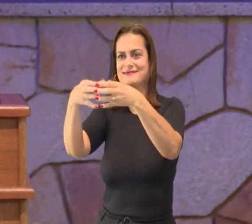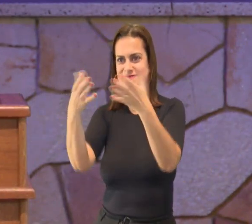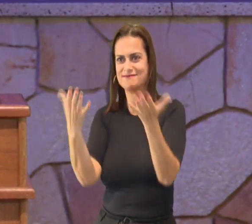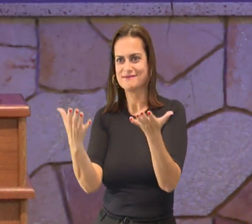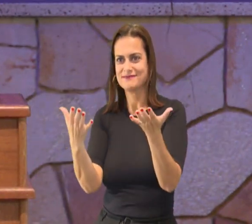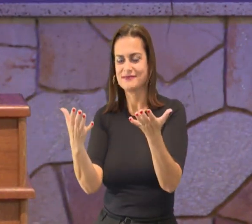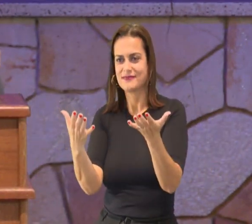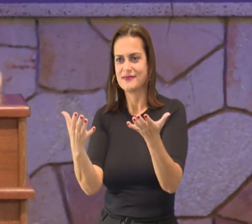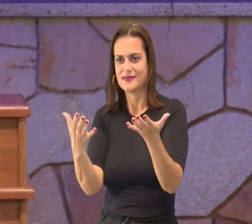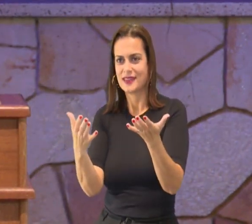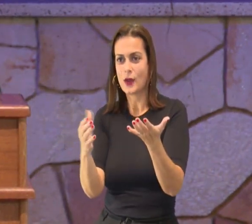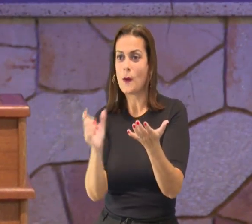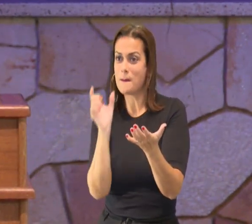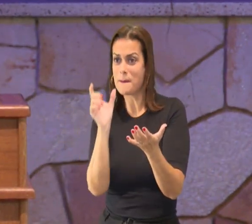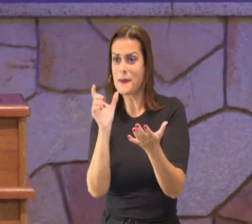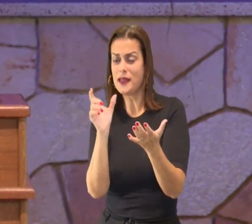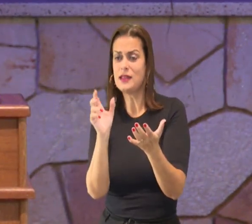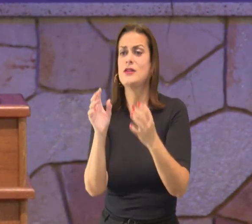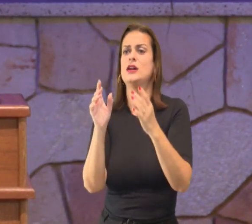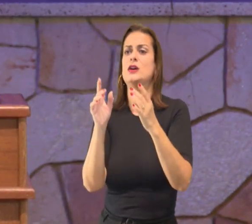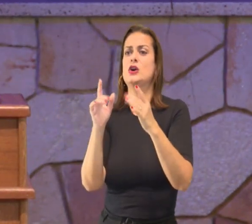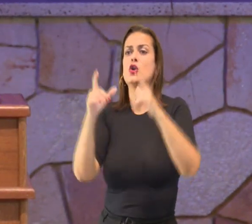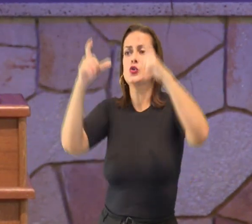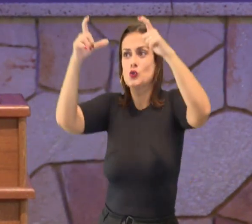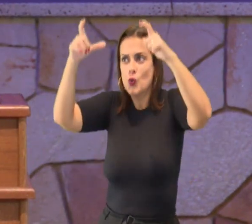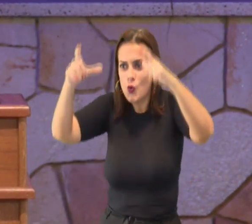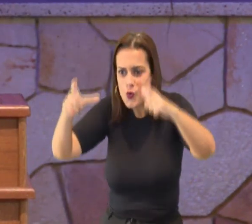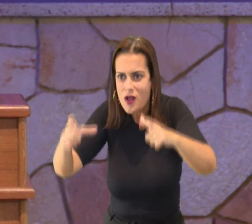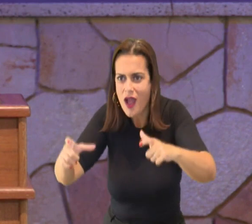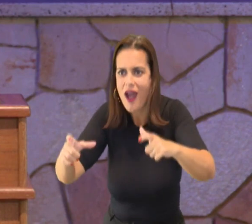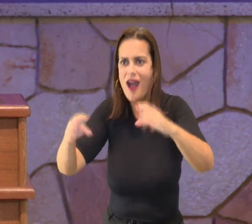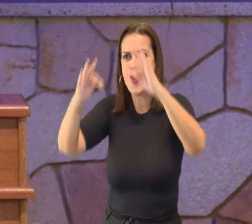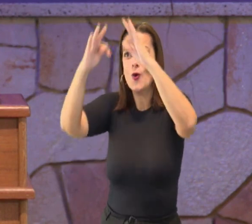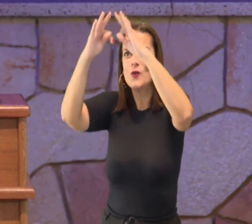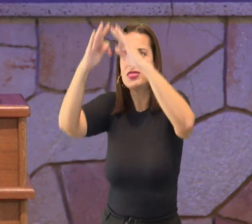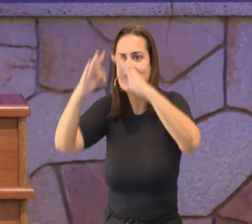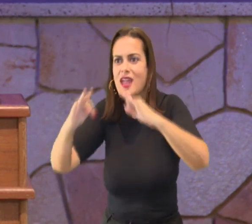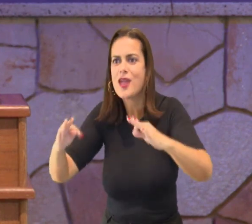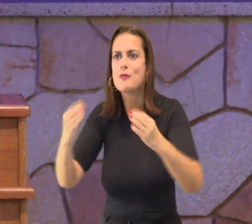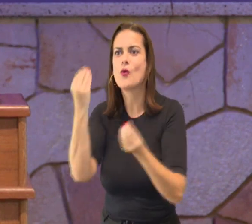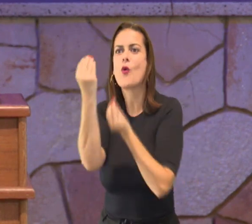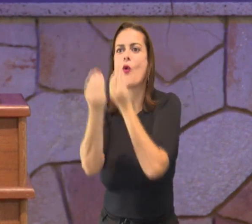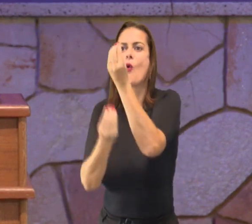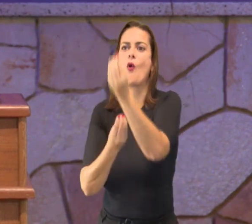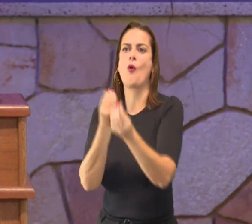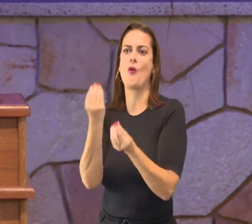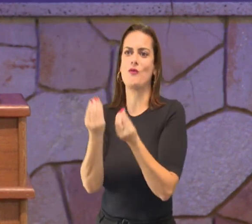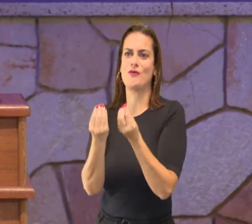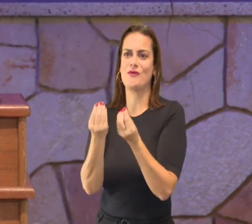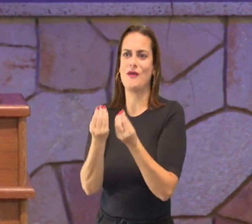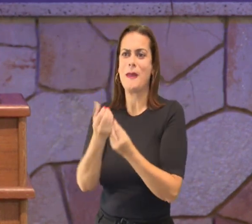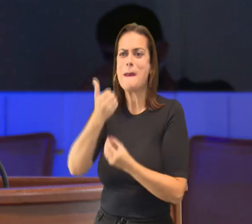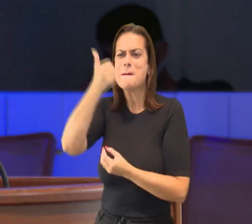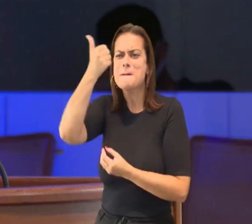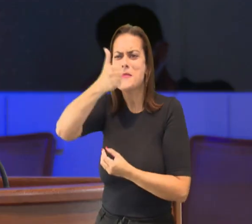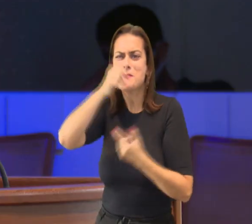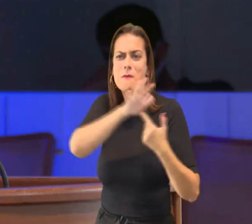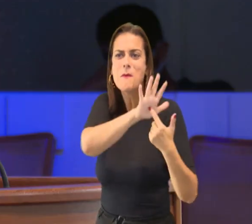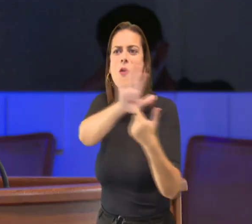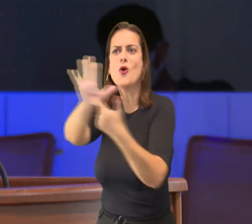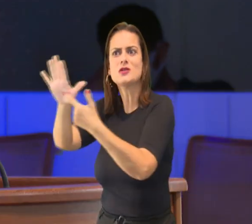congregação, vai tratar da tenda, vai tratar do local do encontro, que é exatamente esta primeira